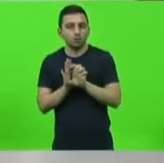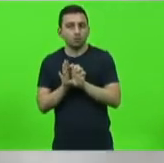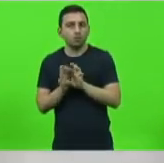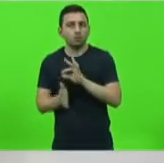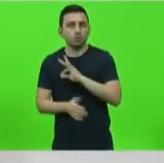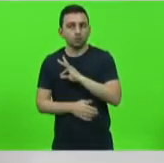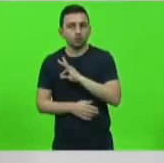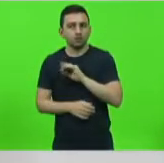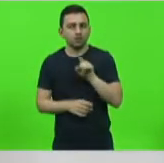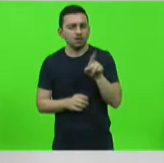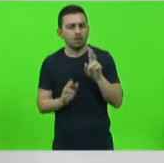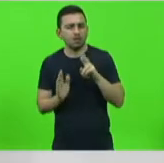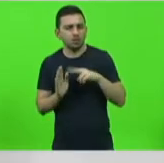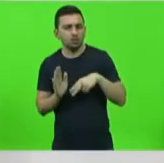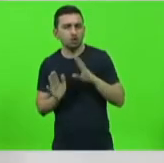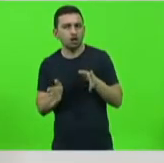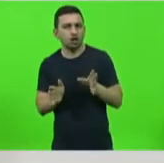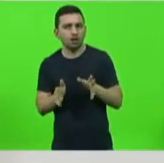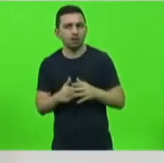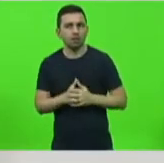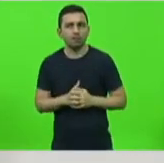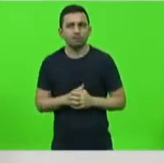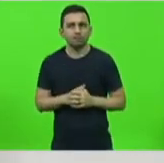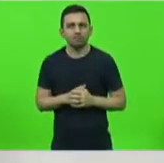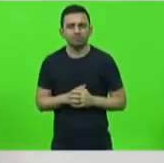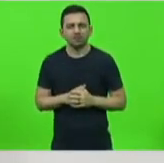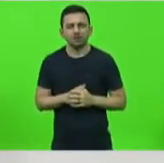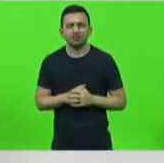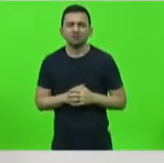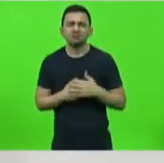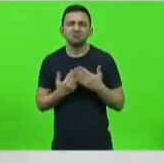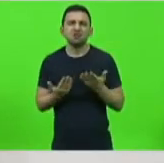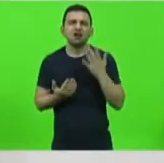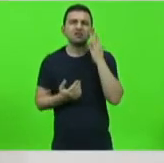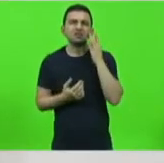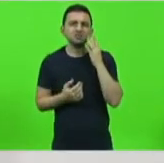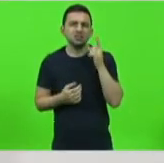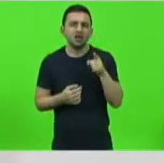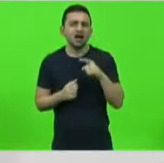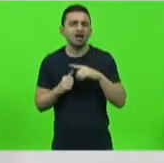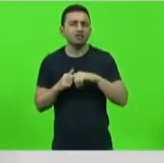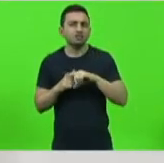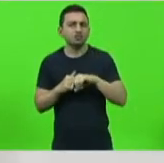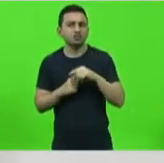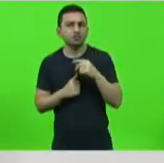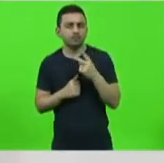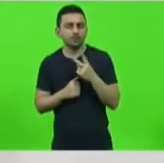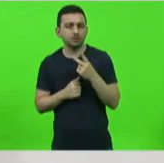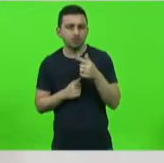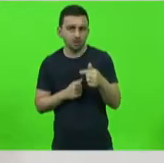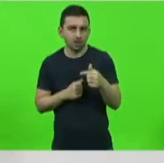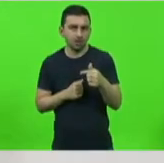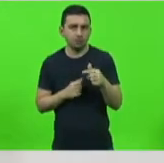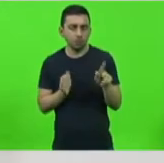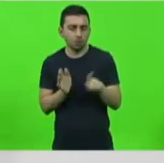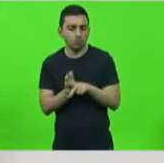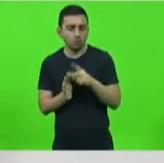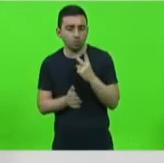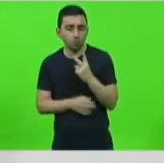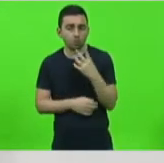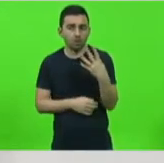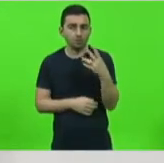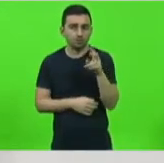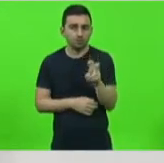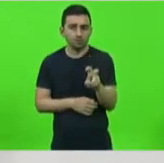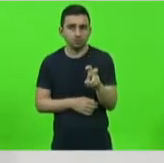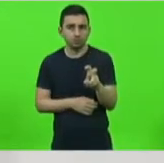o Estatuto da Polícia. Mas será que ele leu o artigo 27 da 245, onde fala